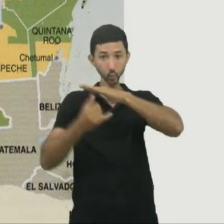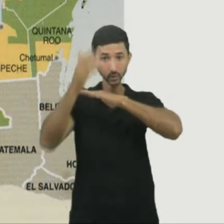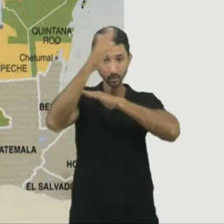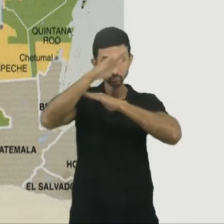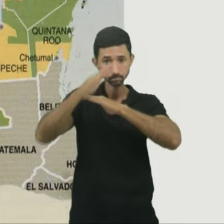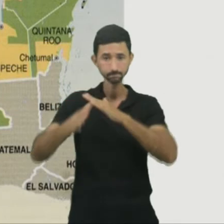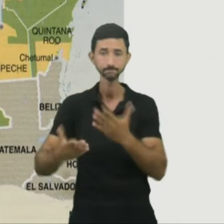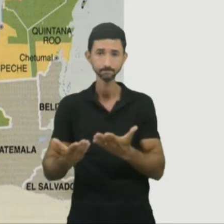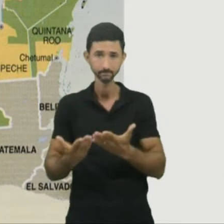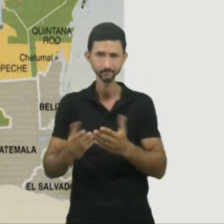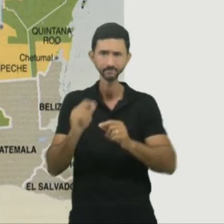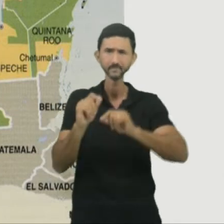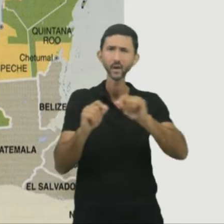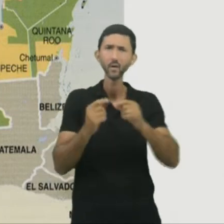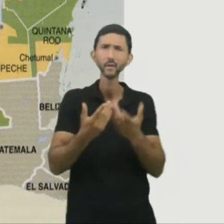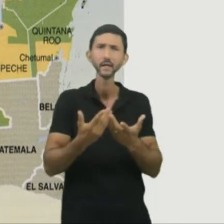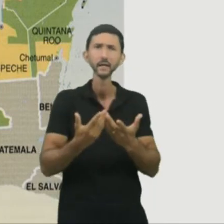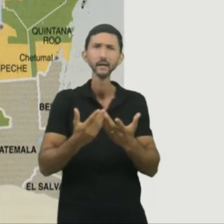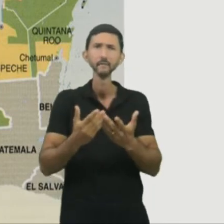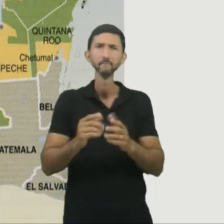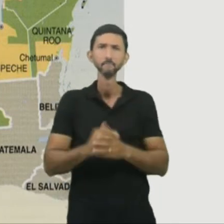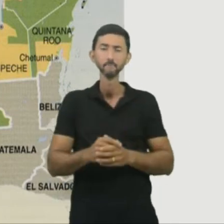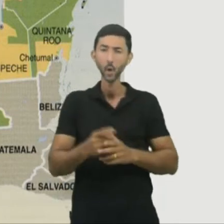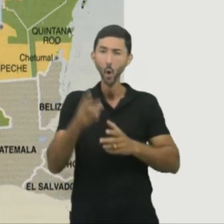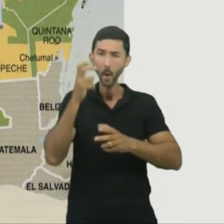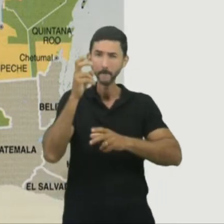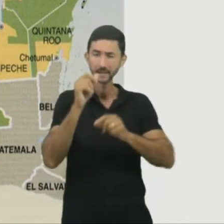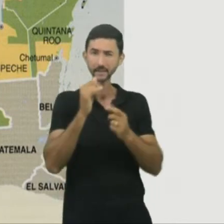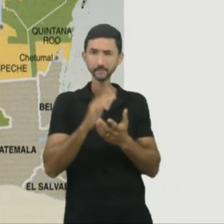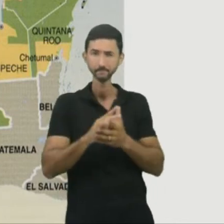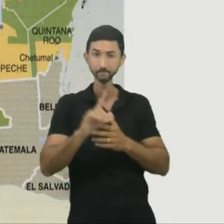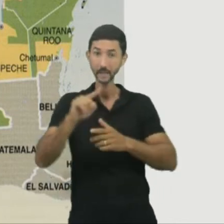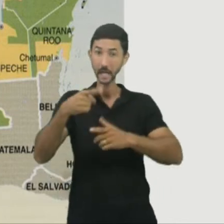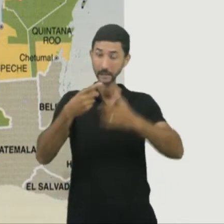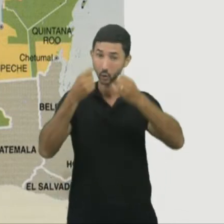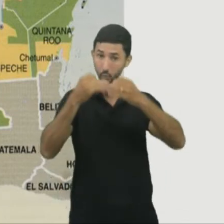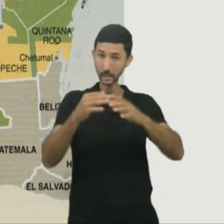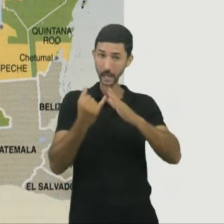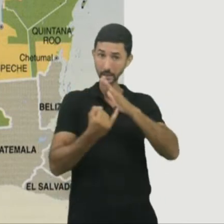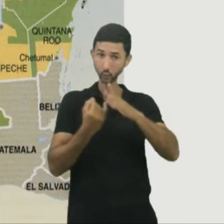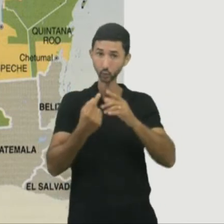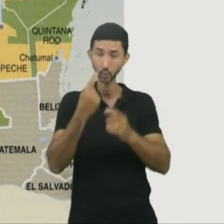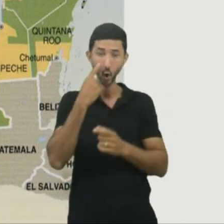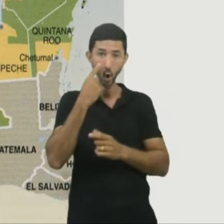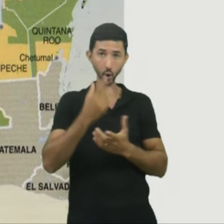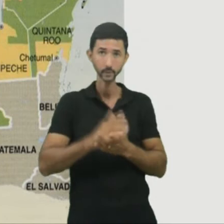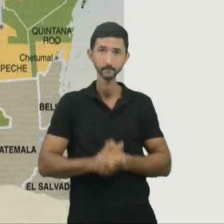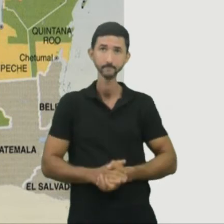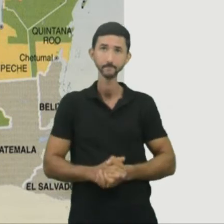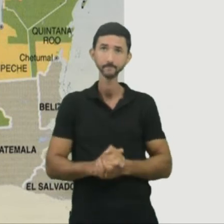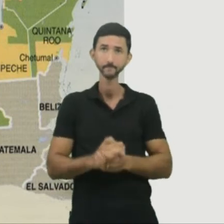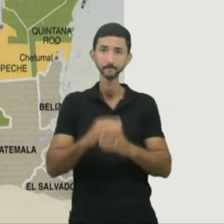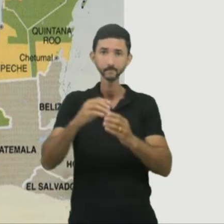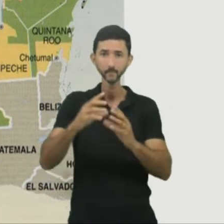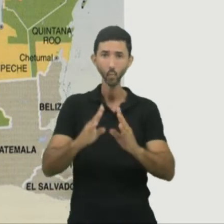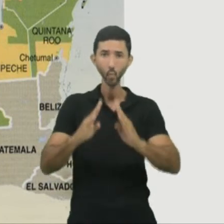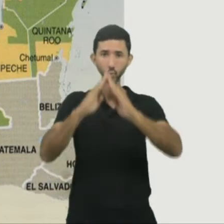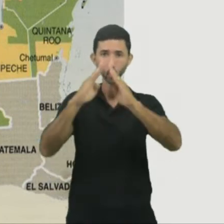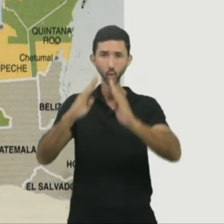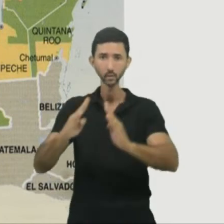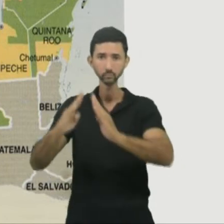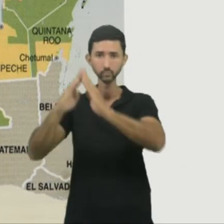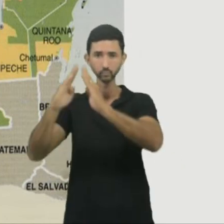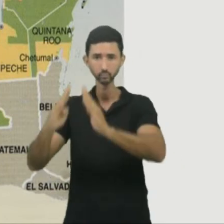aluno, elas são chamadas... Notem uma coisa, antes de eu falar das indústrias, olhem essas torrezinhas que